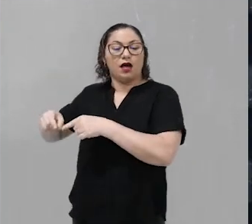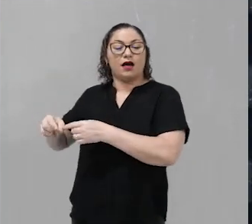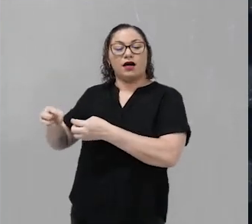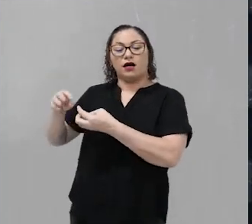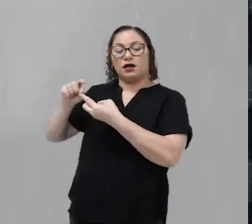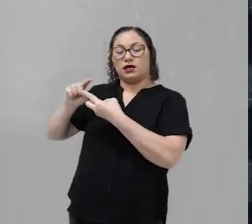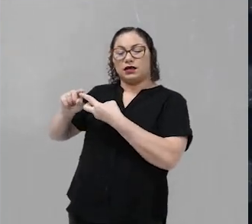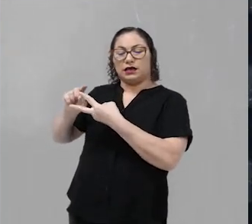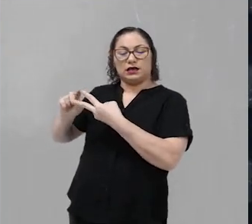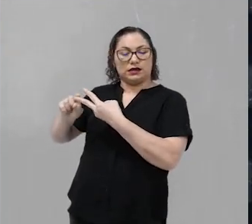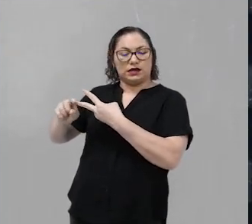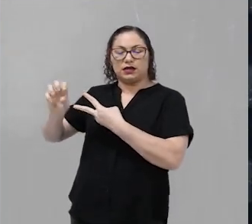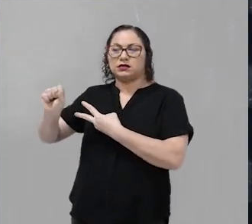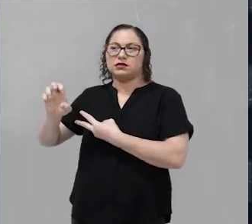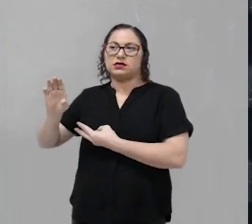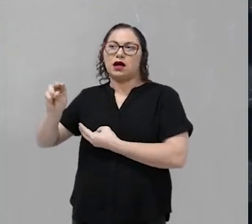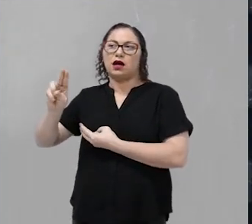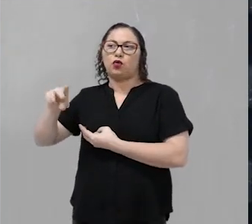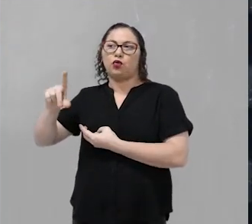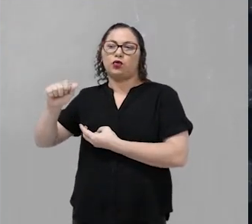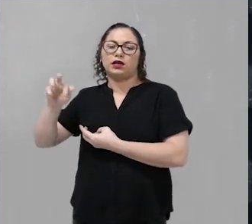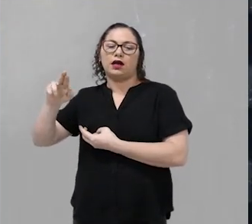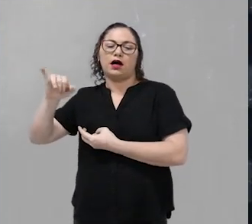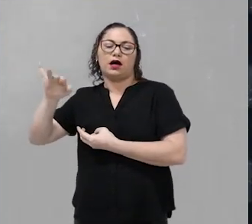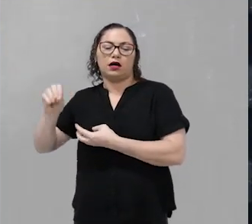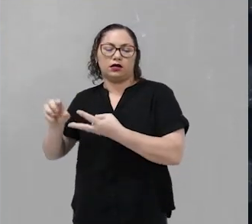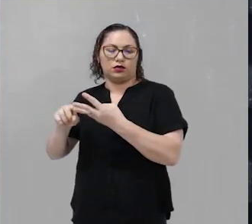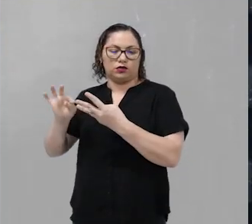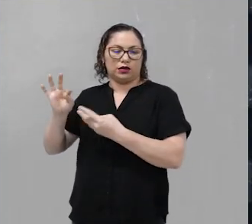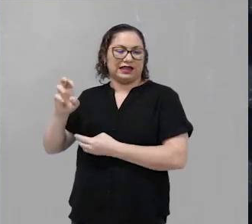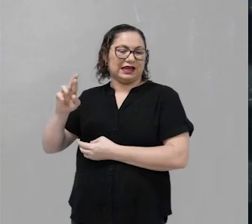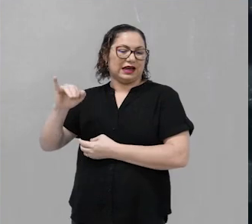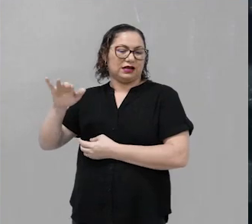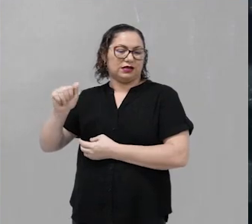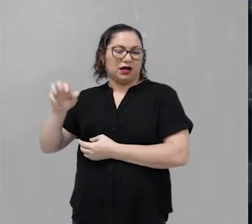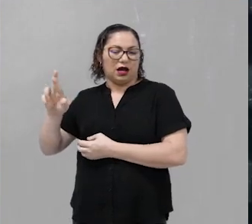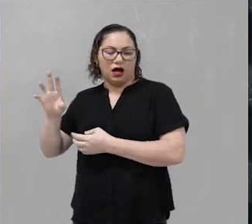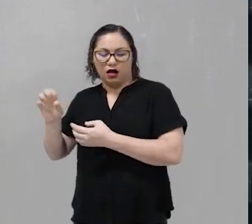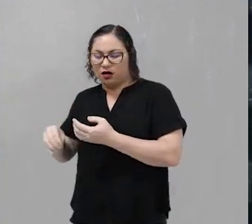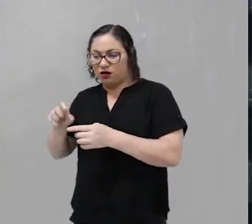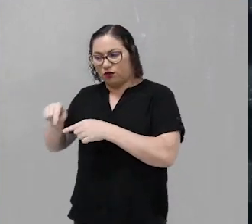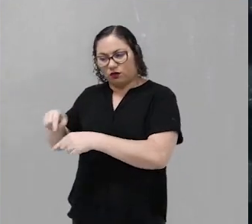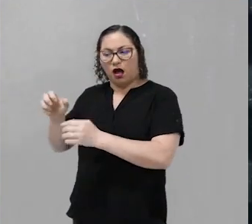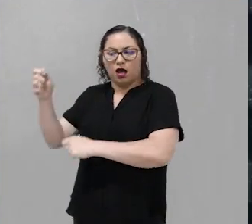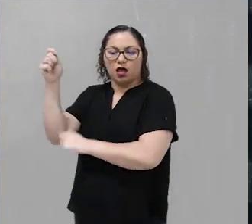terciário. A indústria, o comércio, o setor de serviços são muito